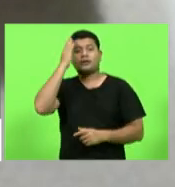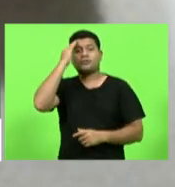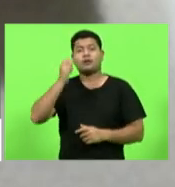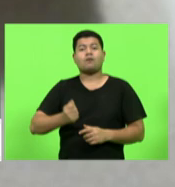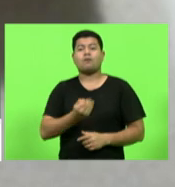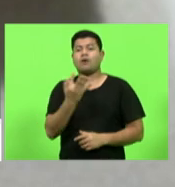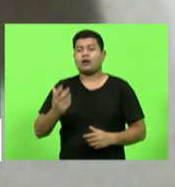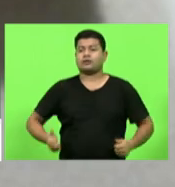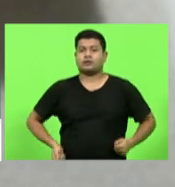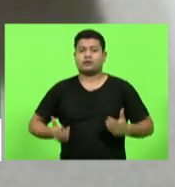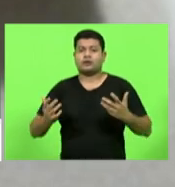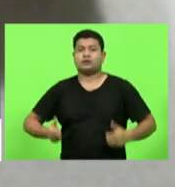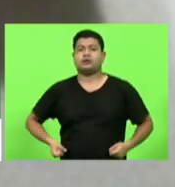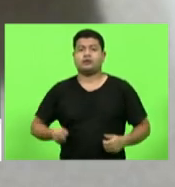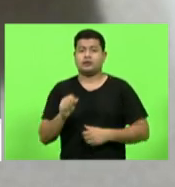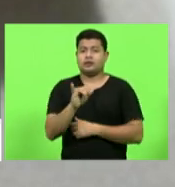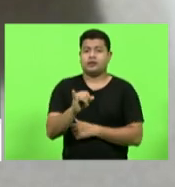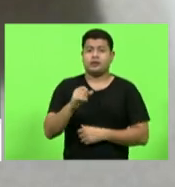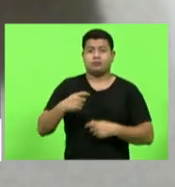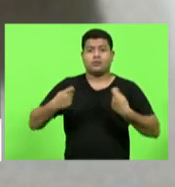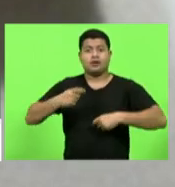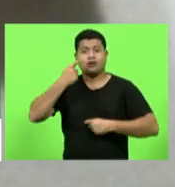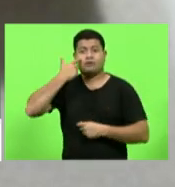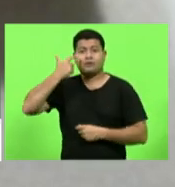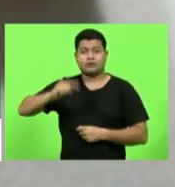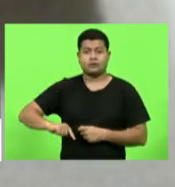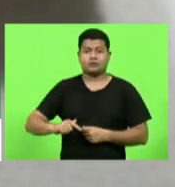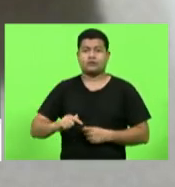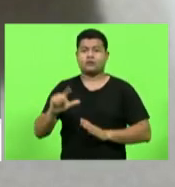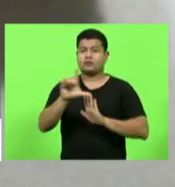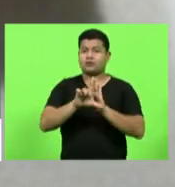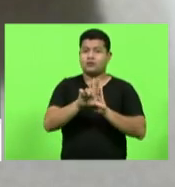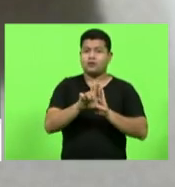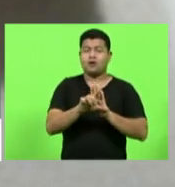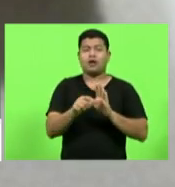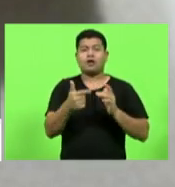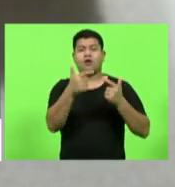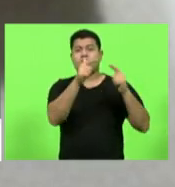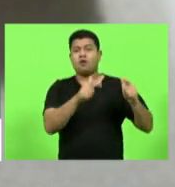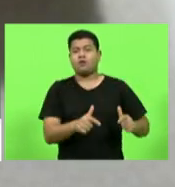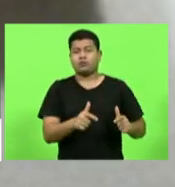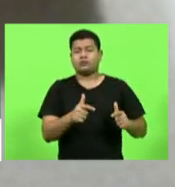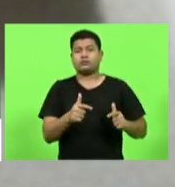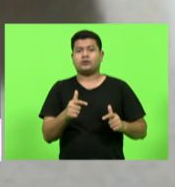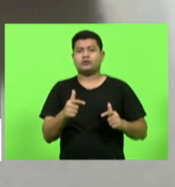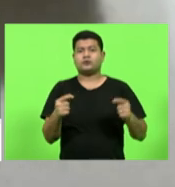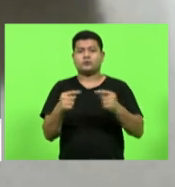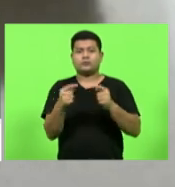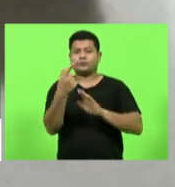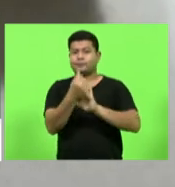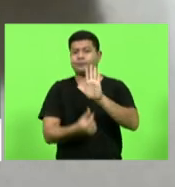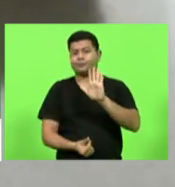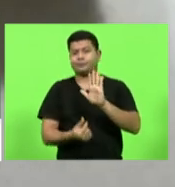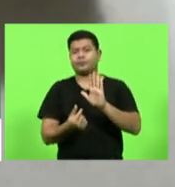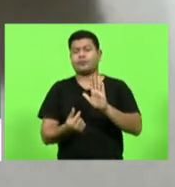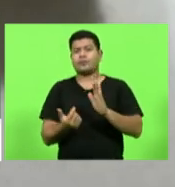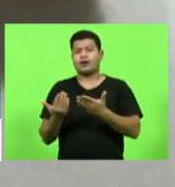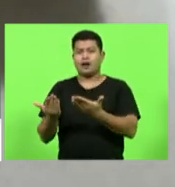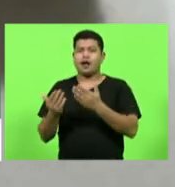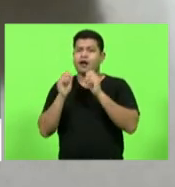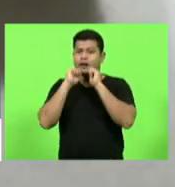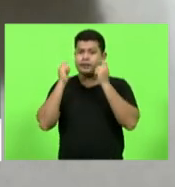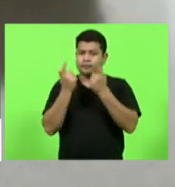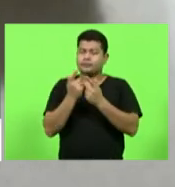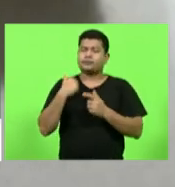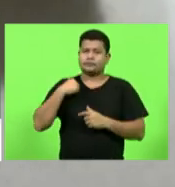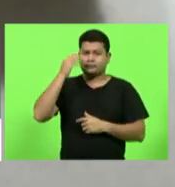Precisamos saber se há necessidade de revisão de legislação do ponto de vista orçamentário. E a Assembleia tem, nós sabemos